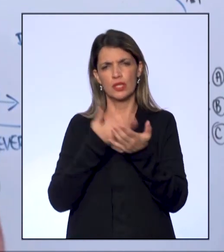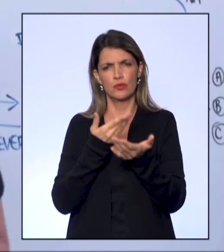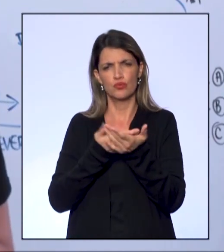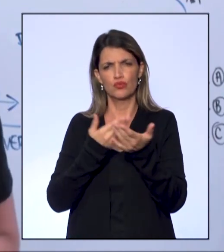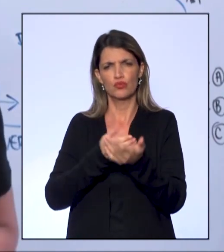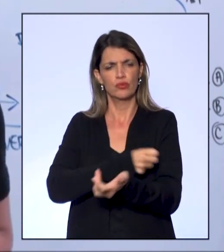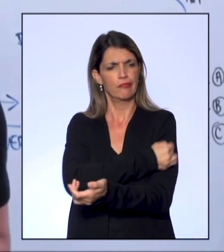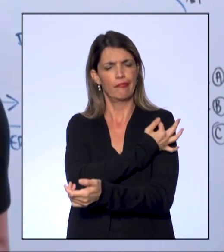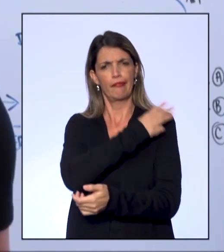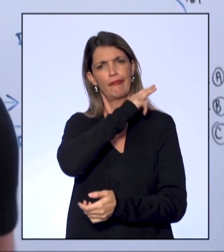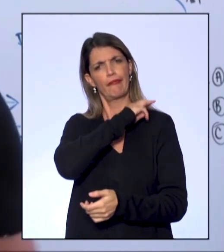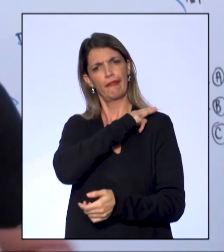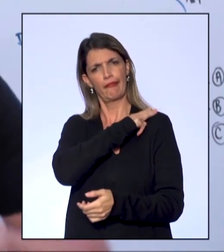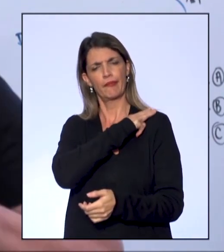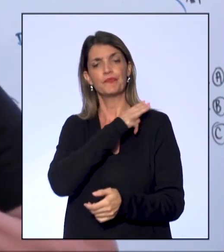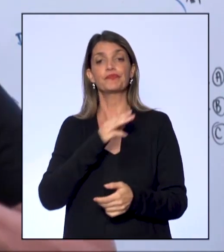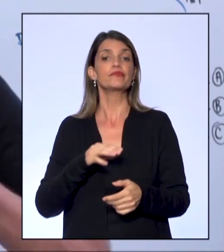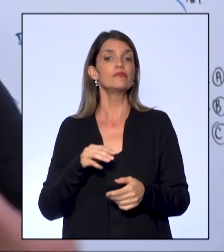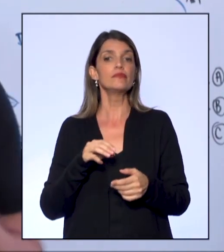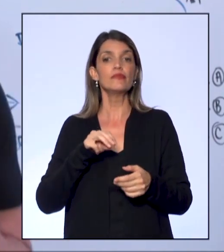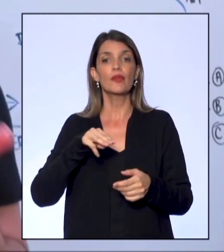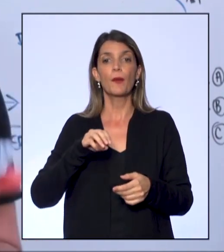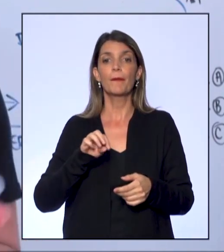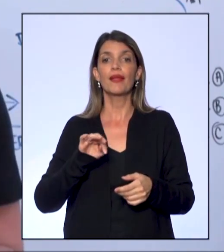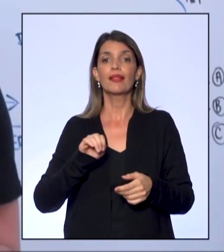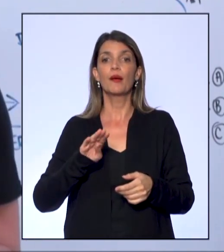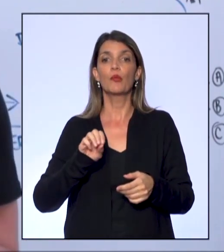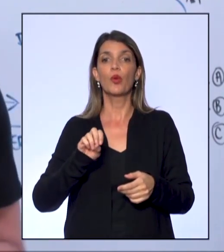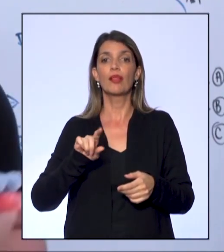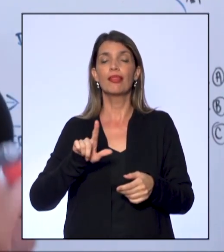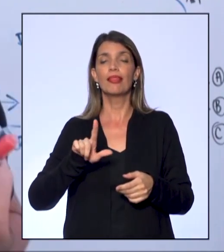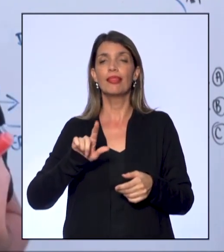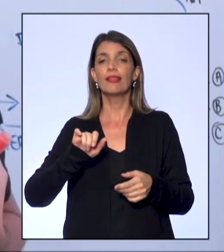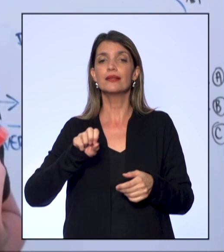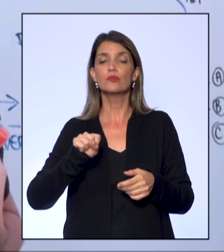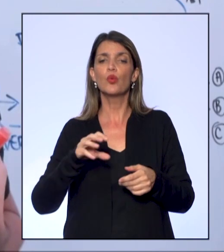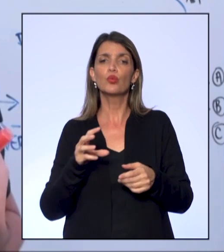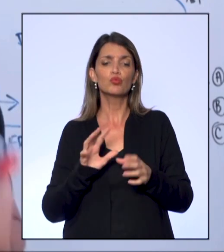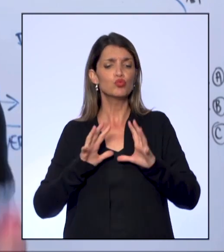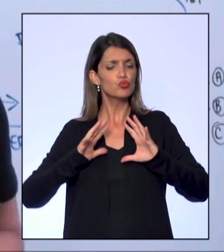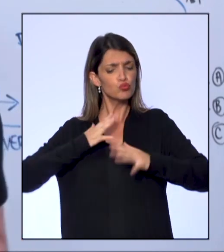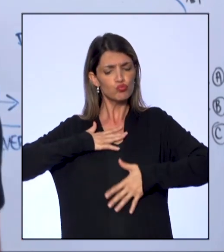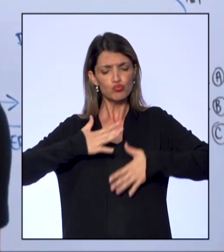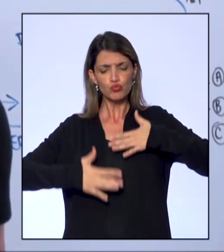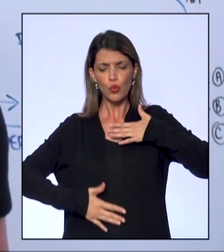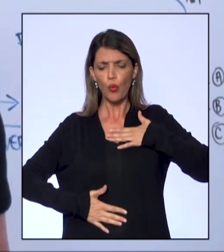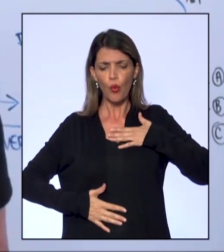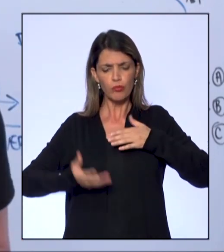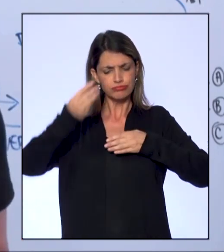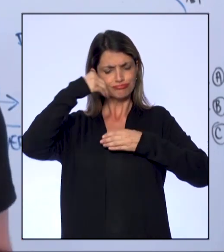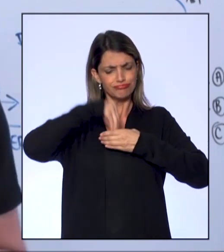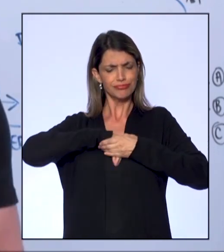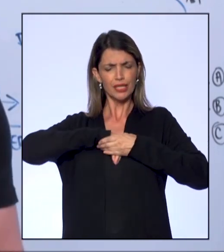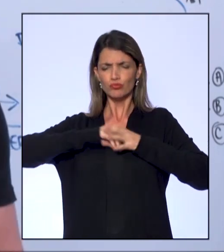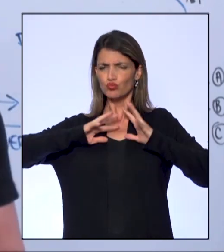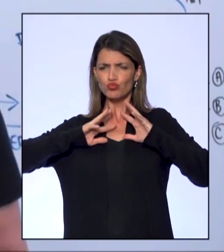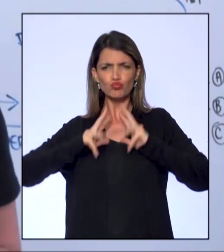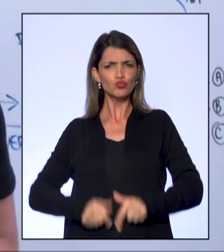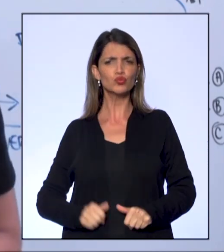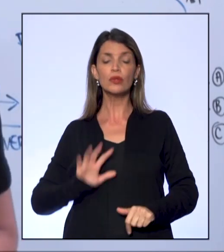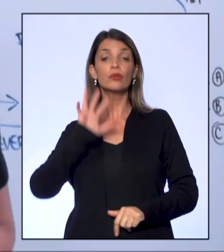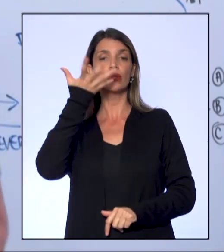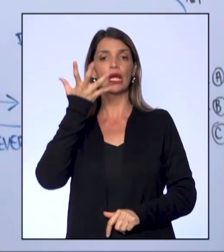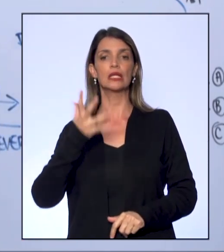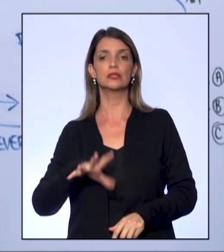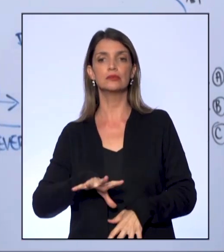fundamental, no ensino médio, metabolismo são todas as reações que acontecem dentro do nosso corpo. Então, tem reações dentro do nosso corpo. Exemplo,